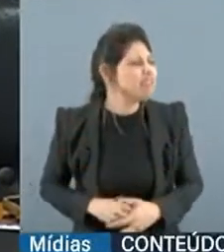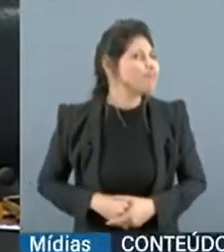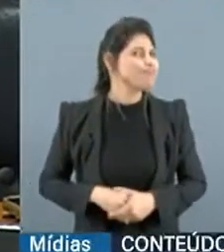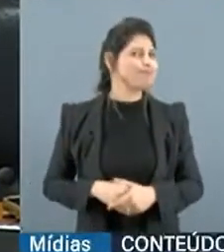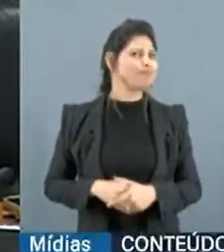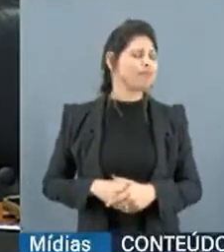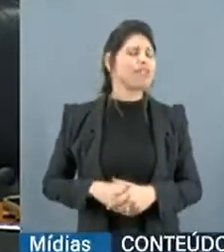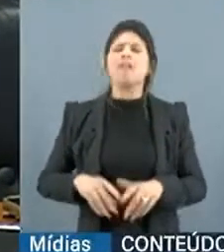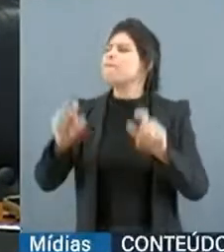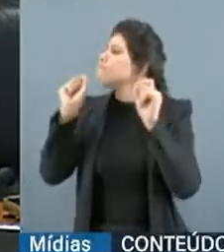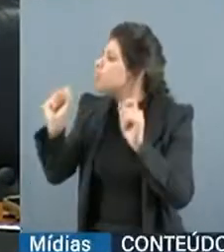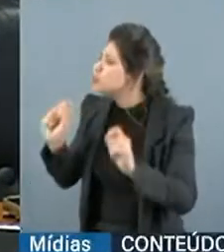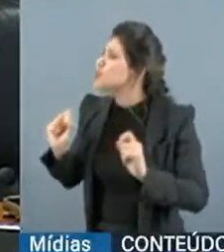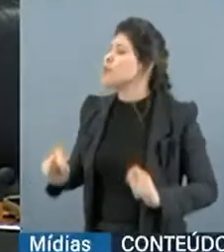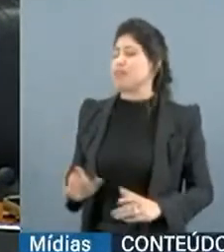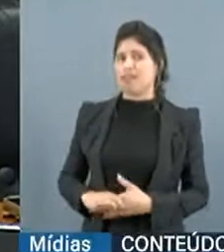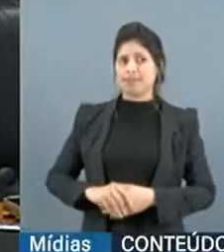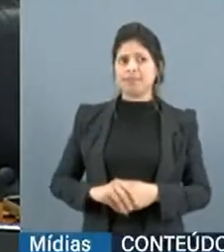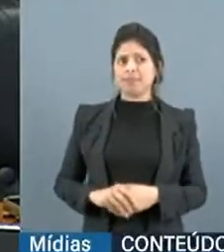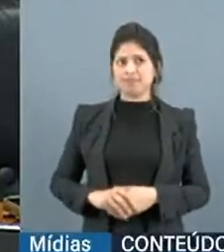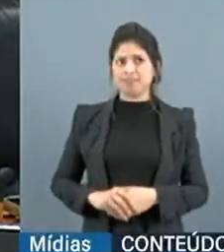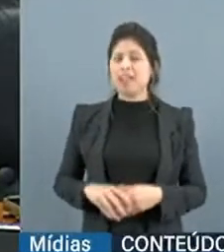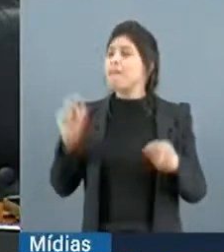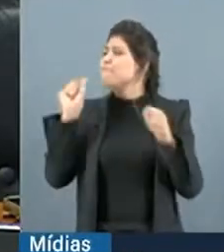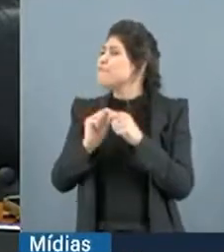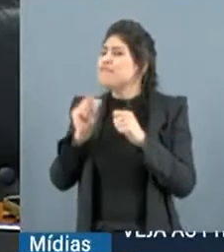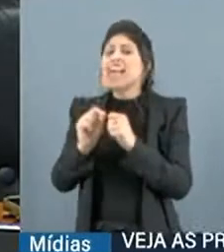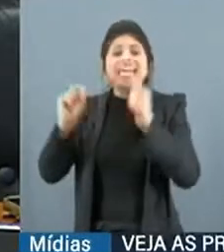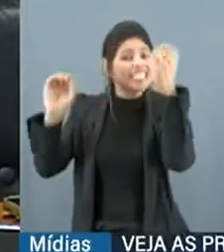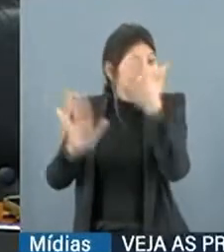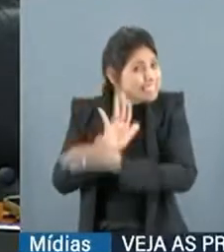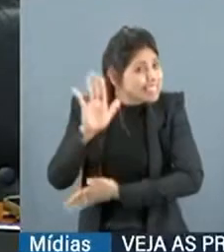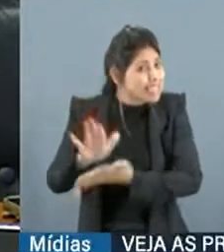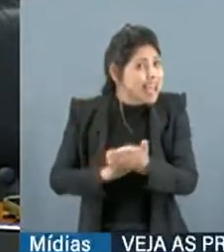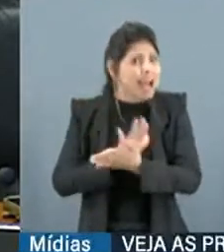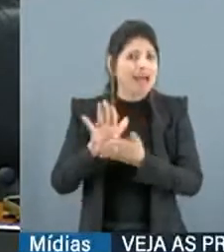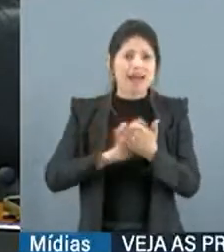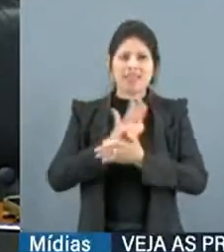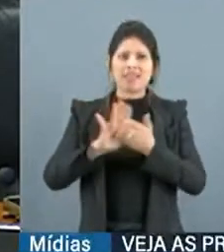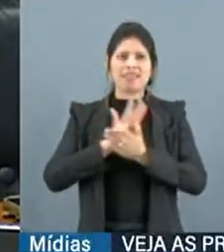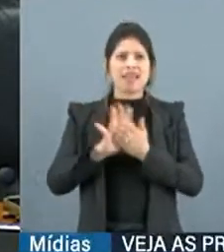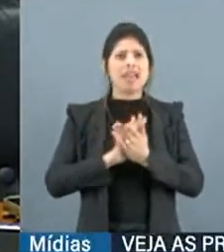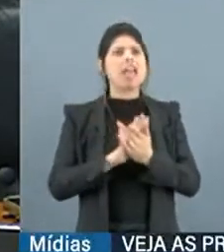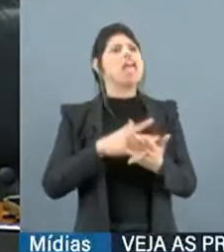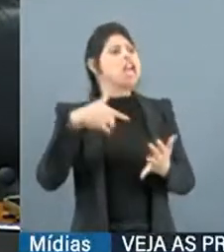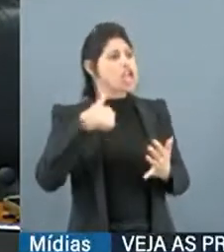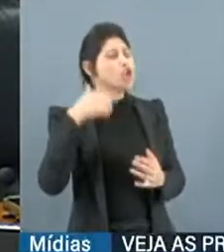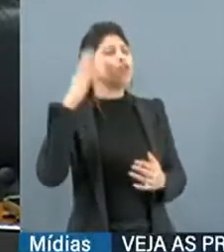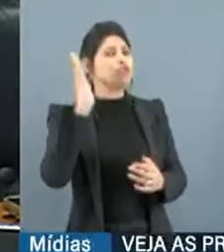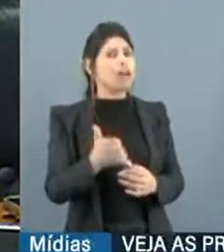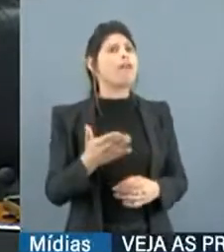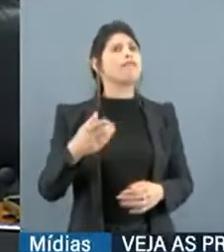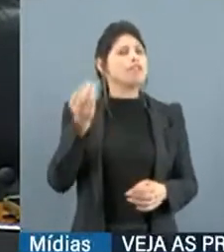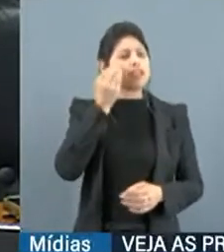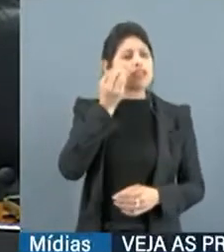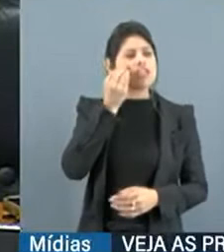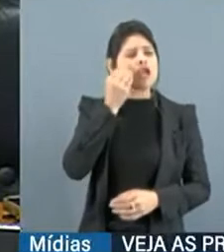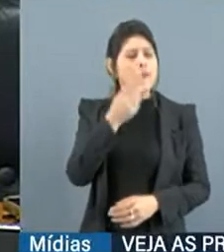O que é que fez? Porque eu digo isso, senador Jorge Seif, porque eu fui candidato a presidente do Senado.